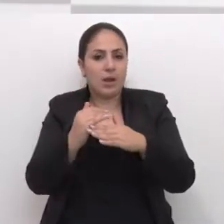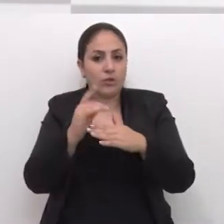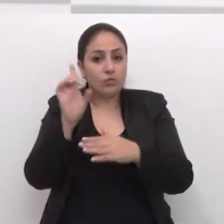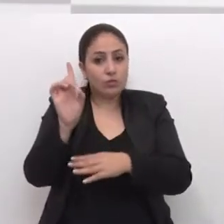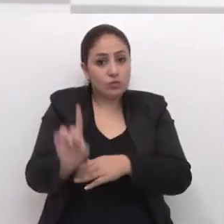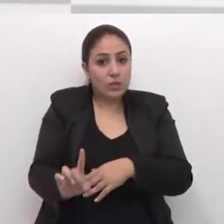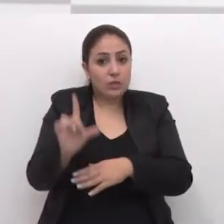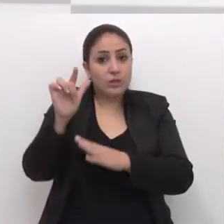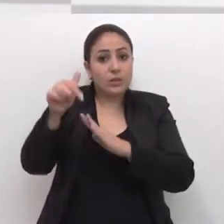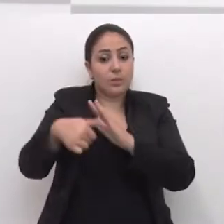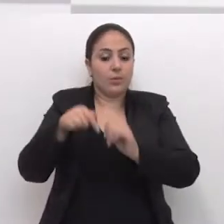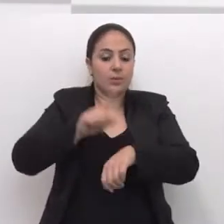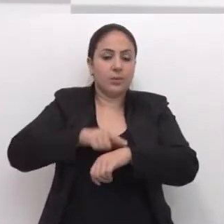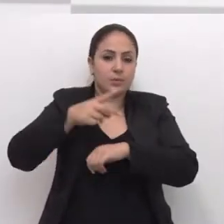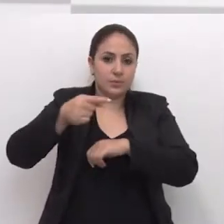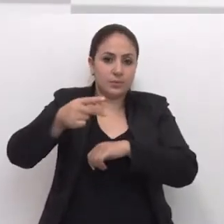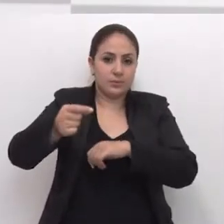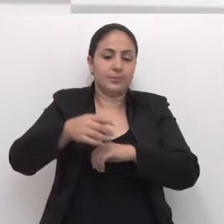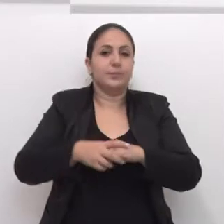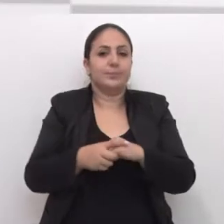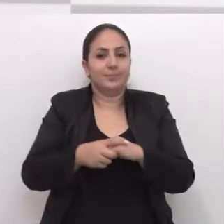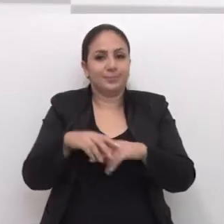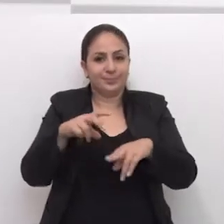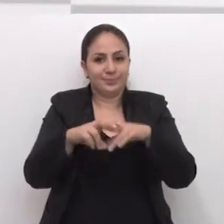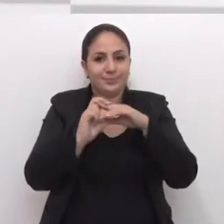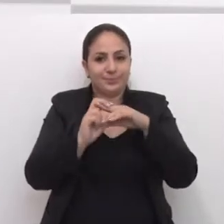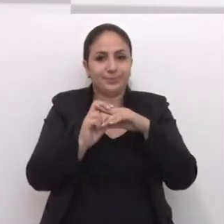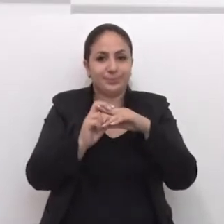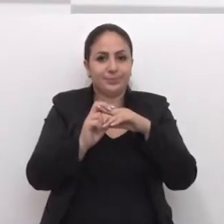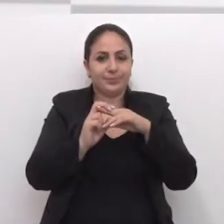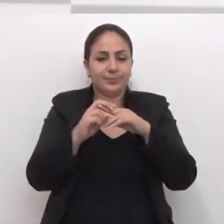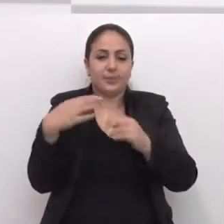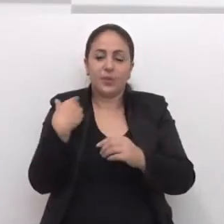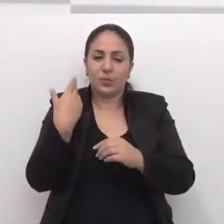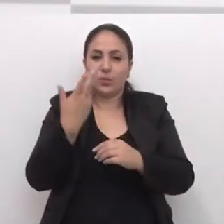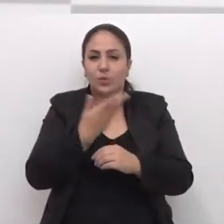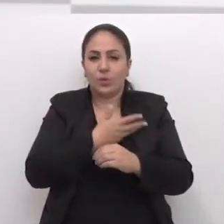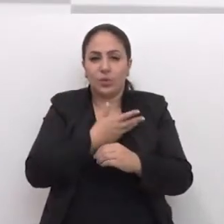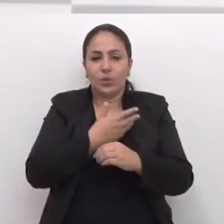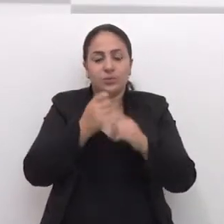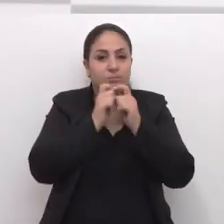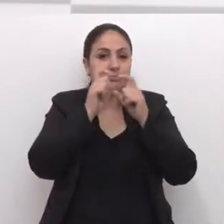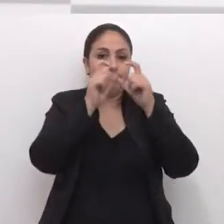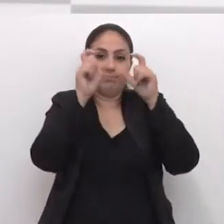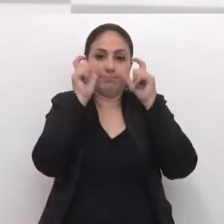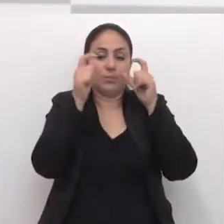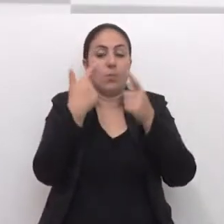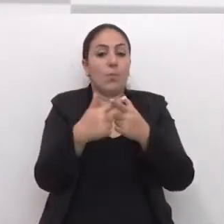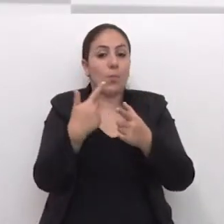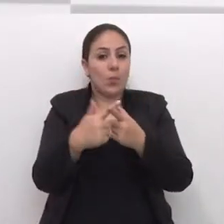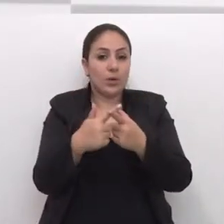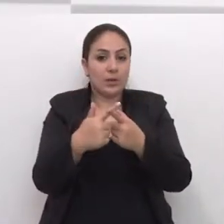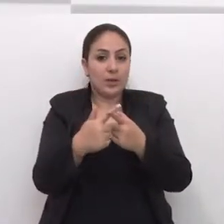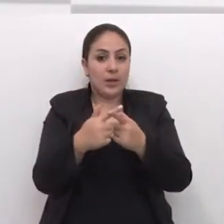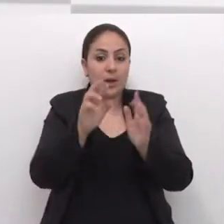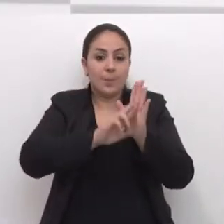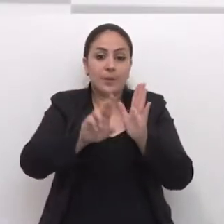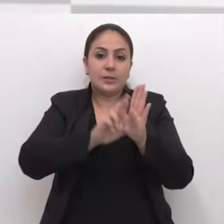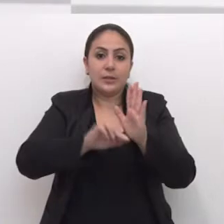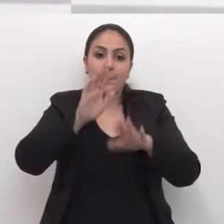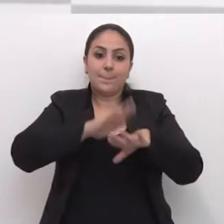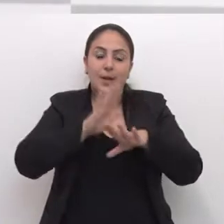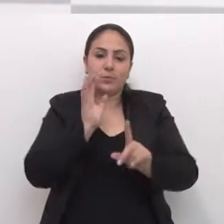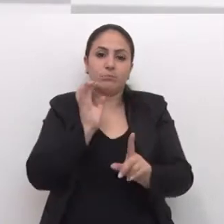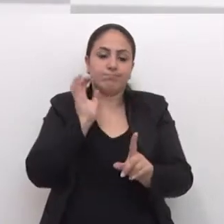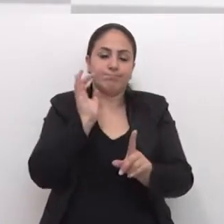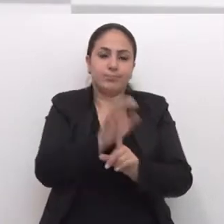direitos só depois de muito tempo, quando alcançam. Então isso nos chama bastante atenção, porque representa mais